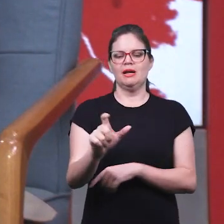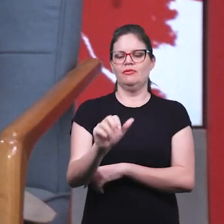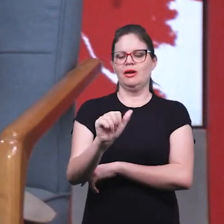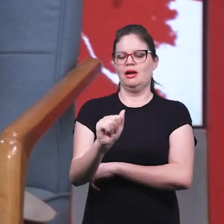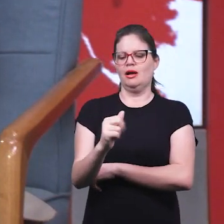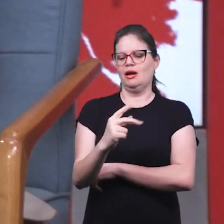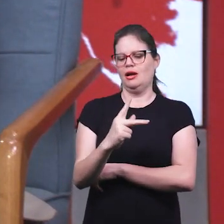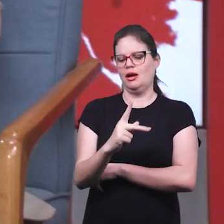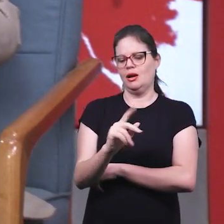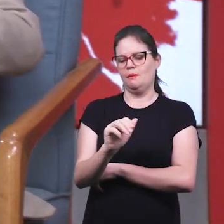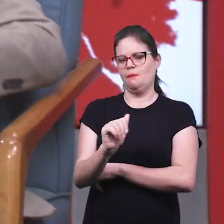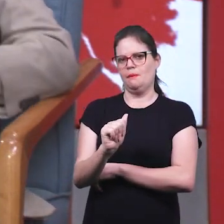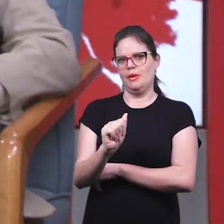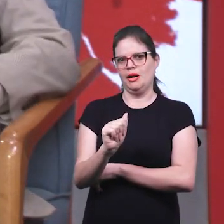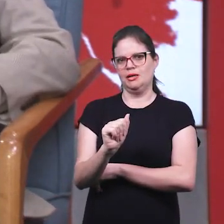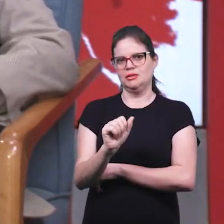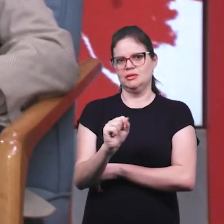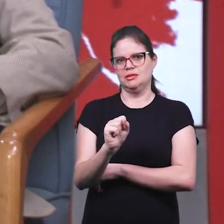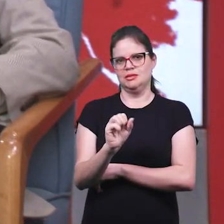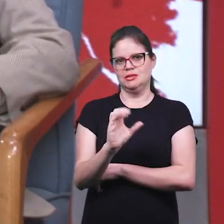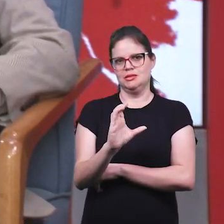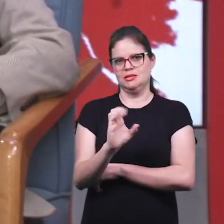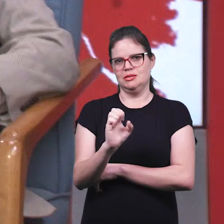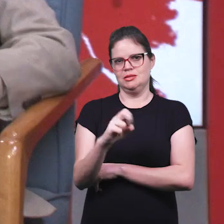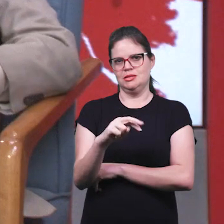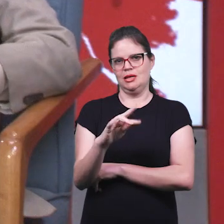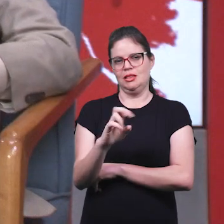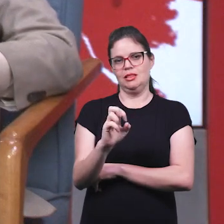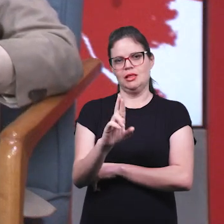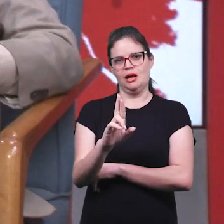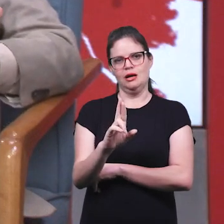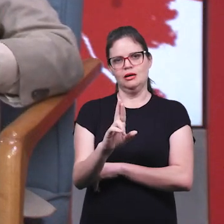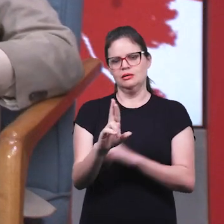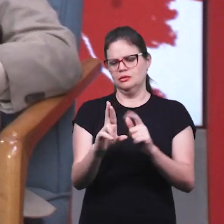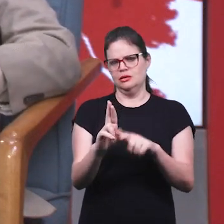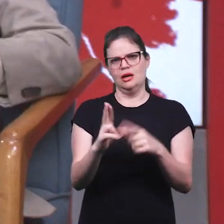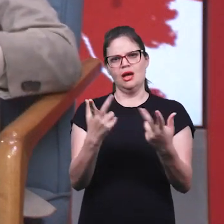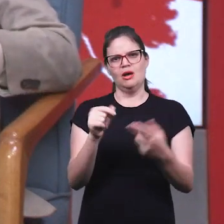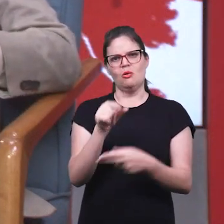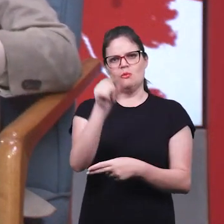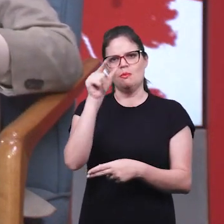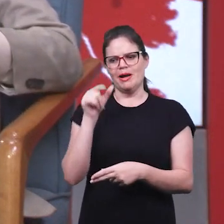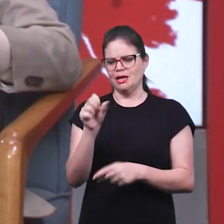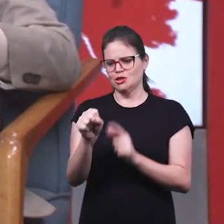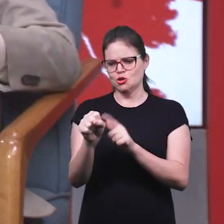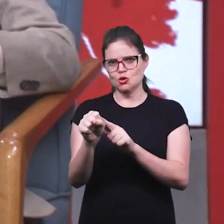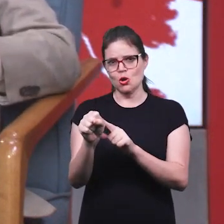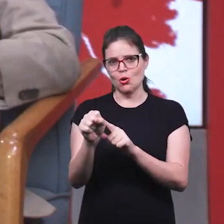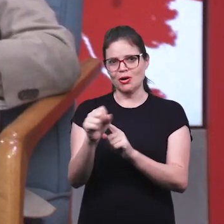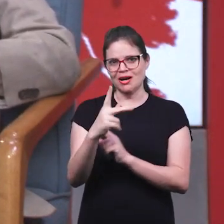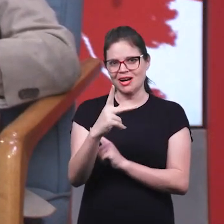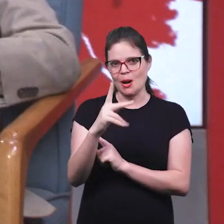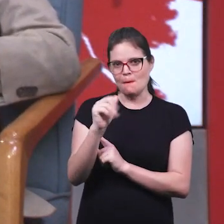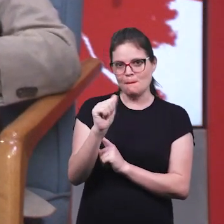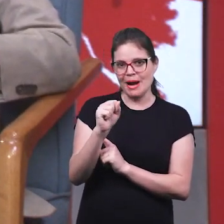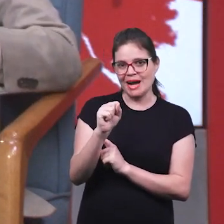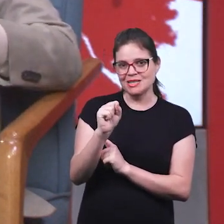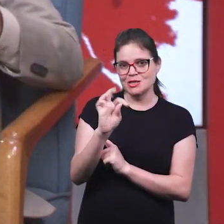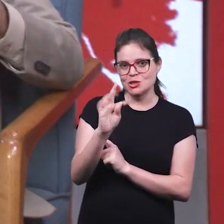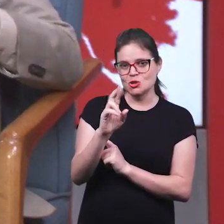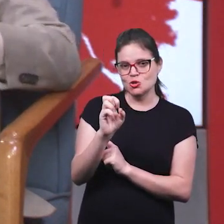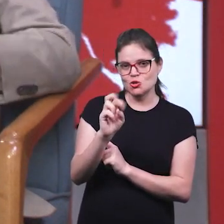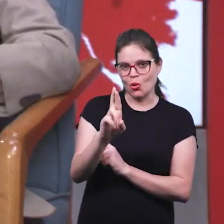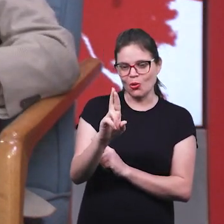O apacentar é uma função do pastor, então ele está chamando o bispo de